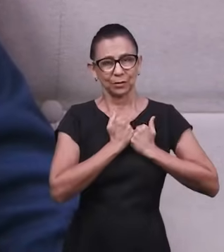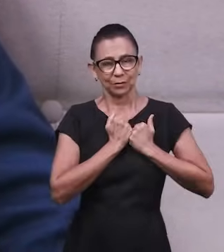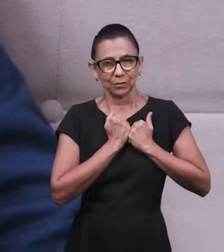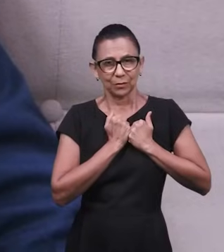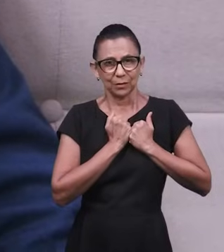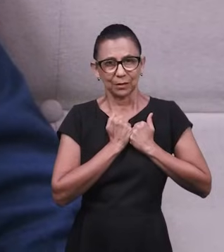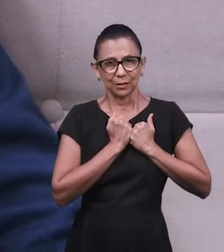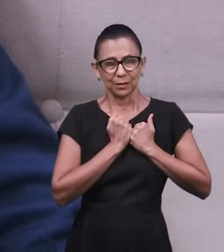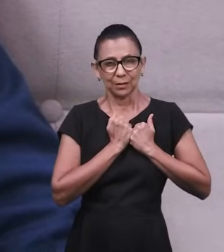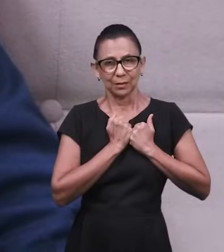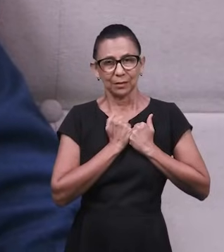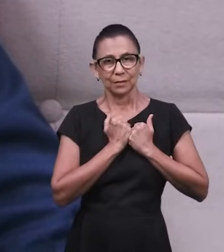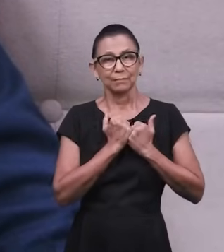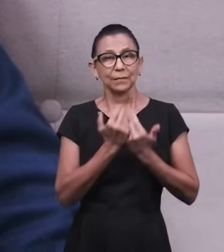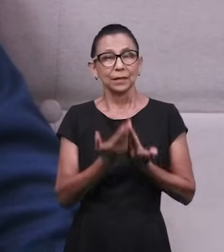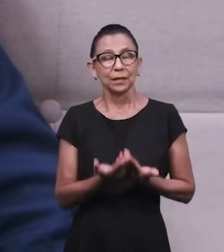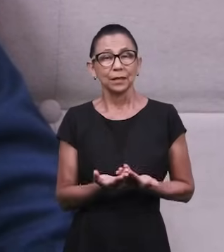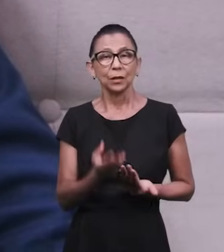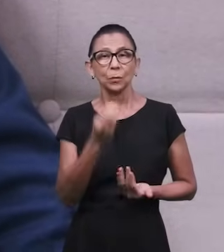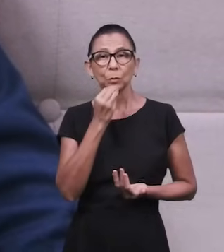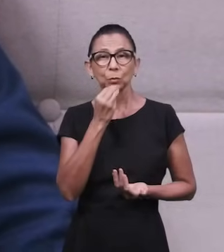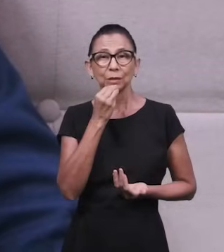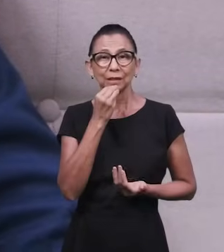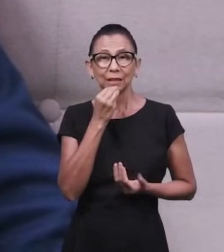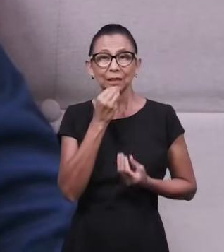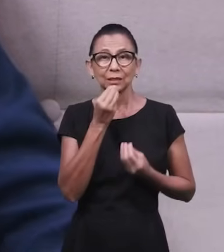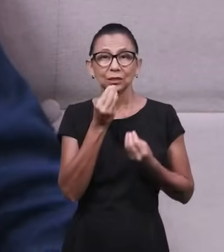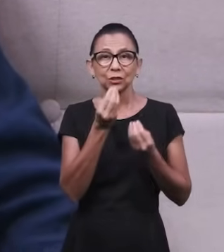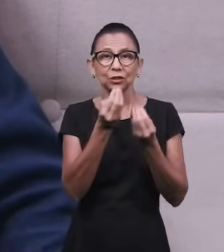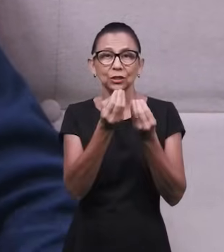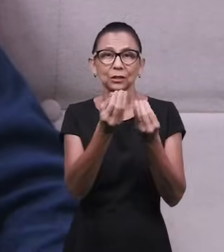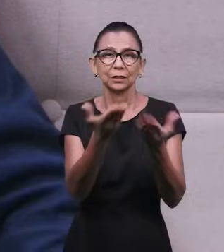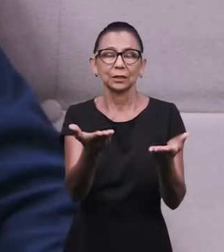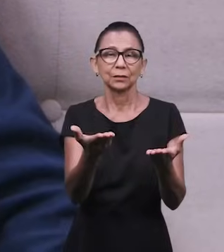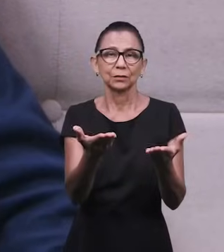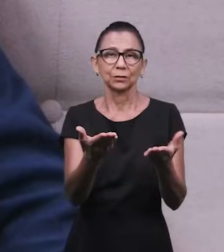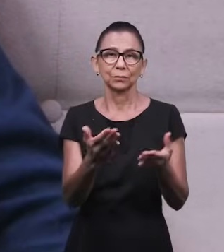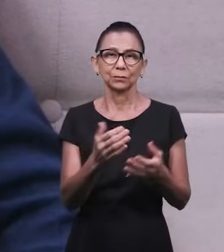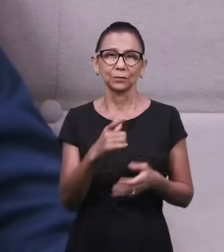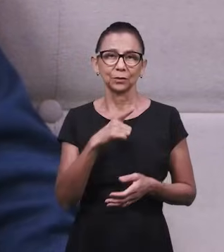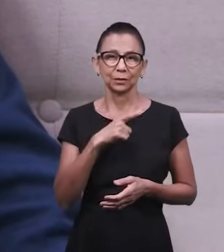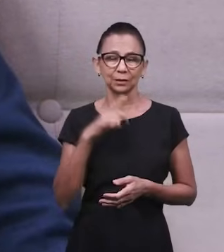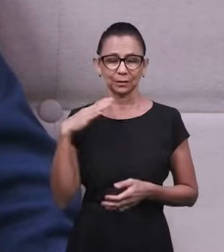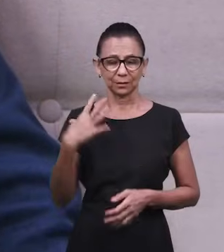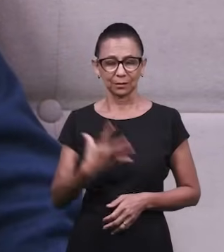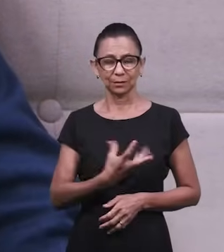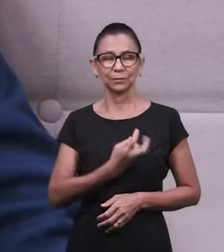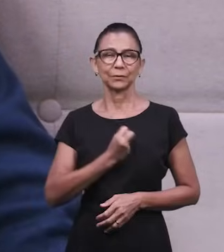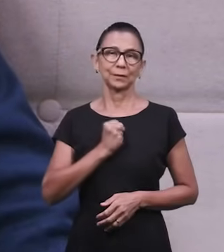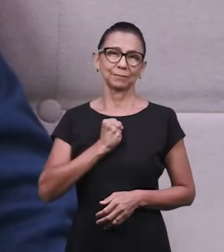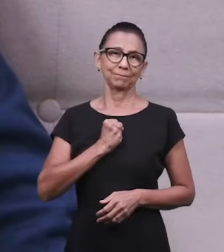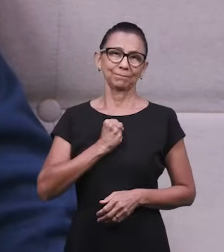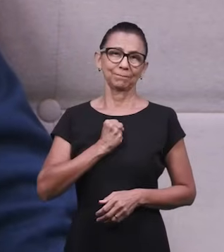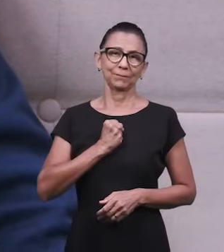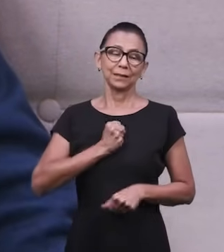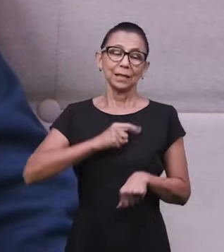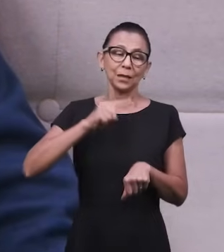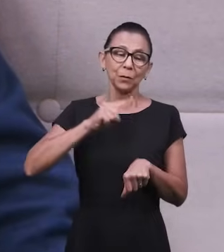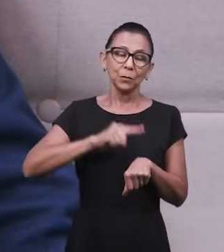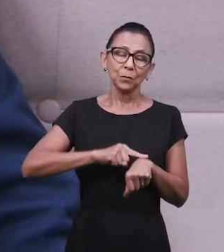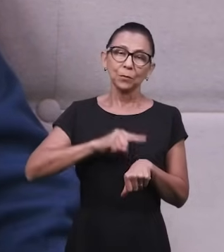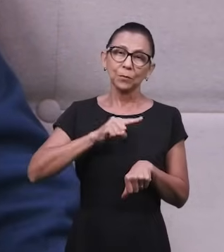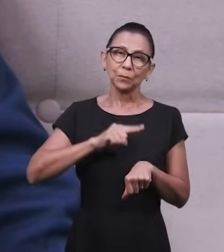é hora de buscar o Espírito Santo com toda a diligência e ser por